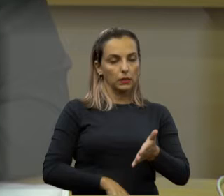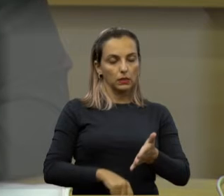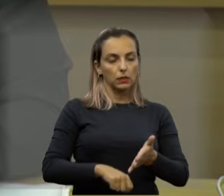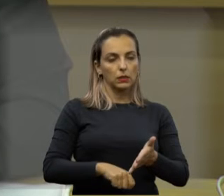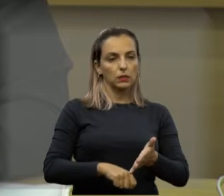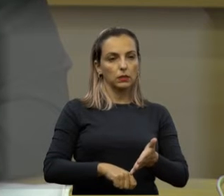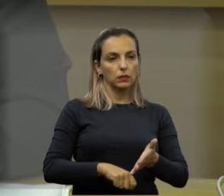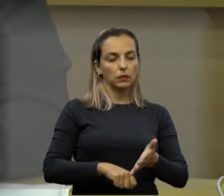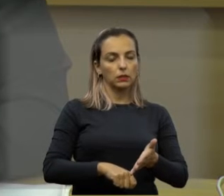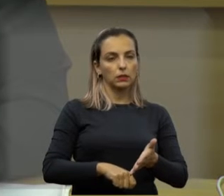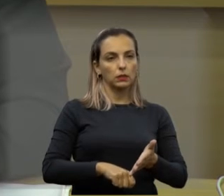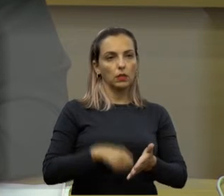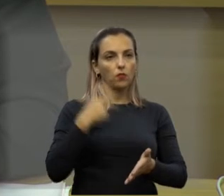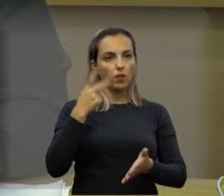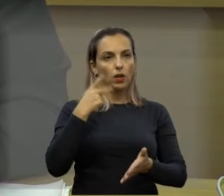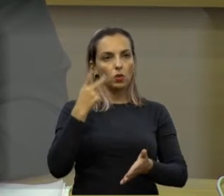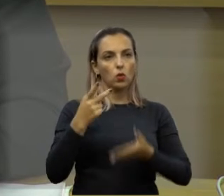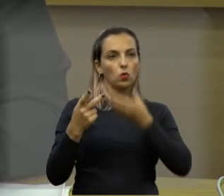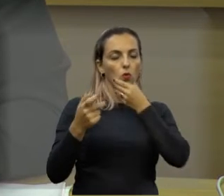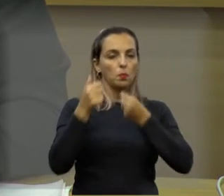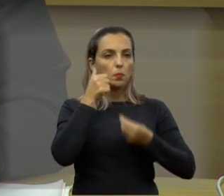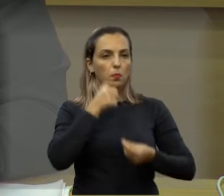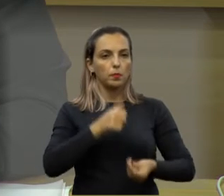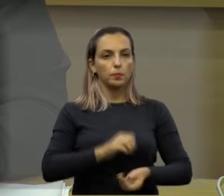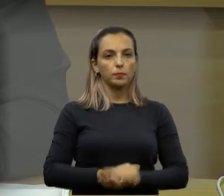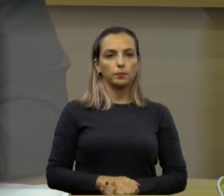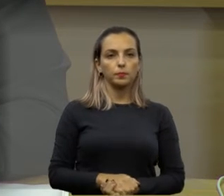dos novos vereadores e vereadoras